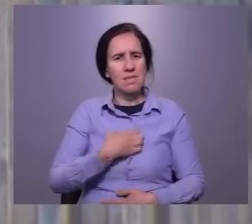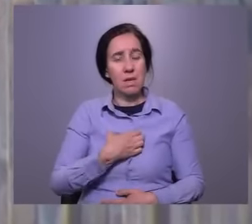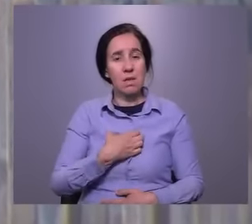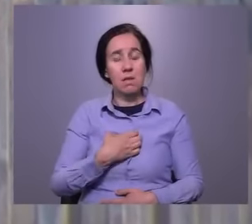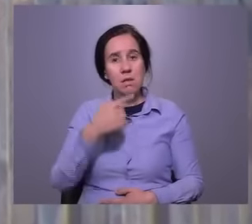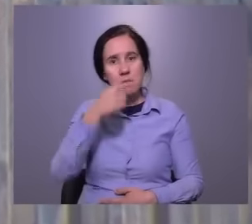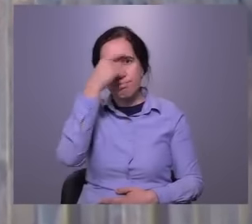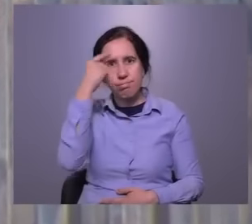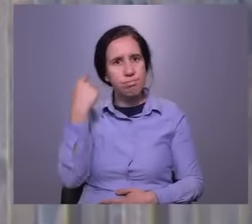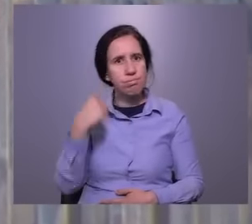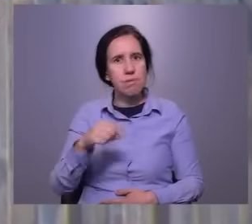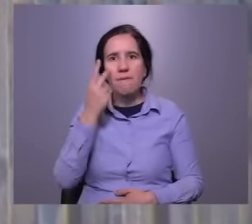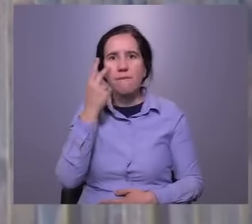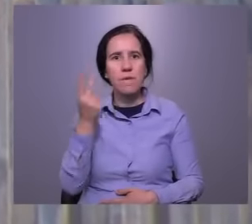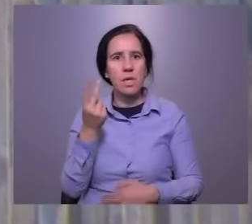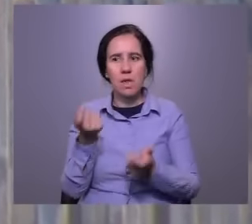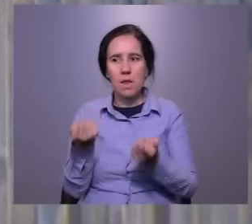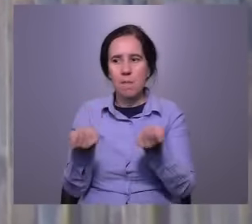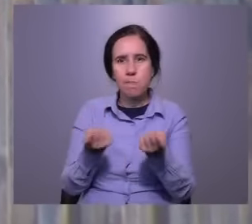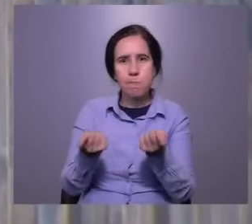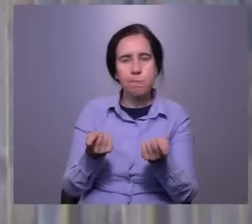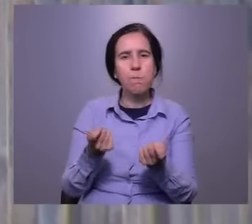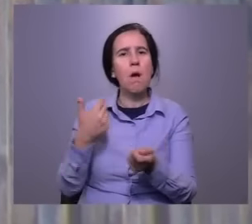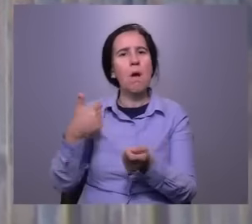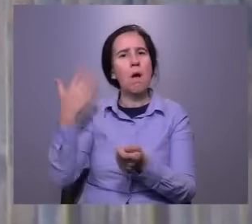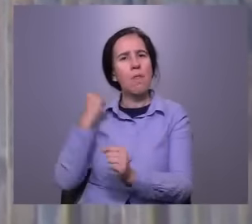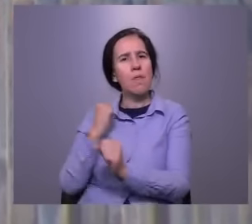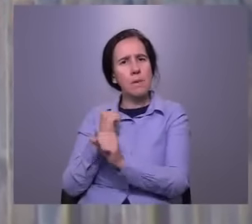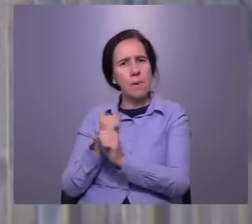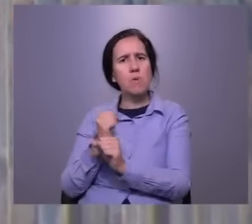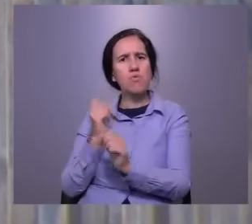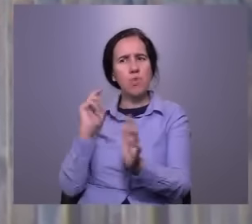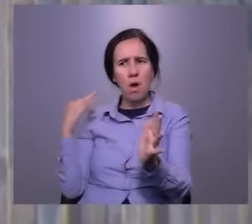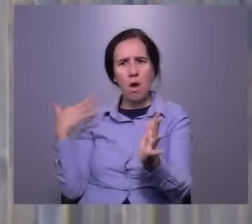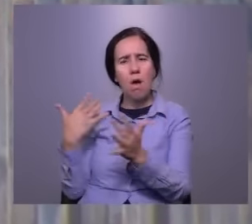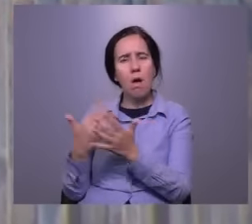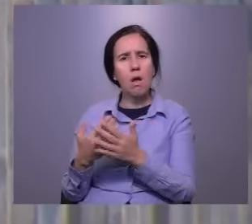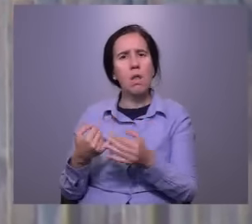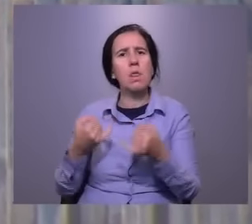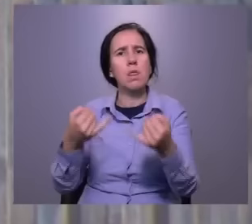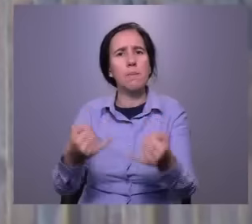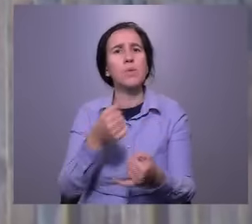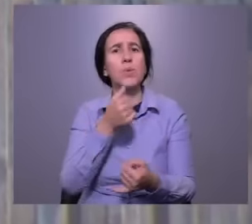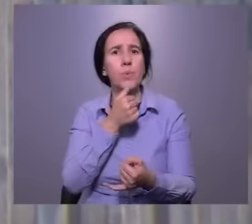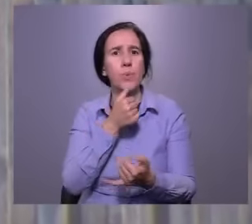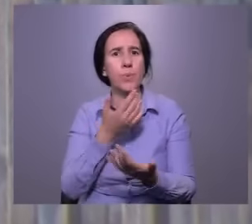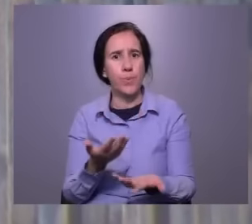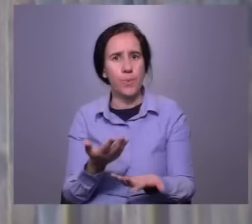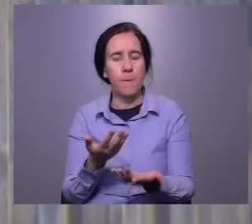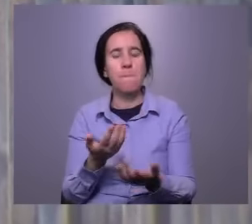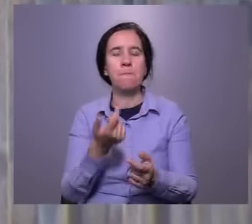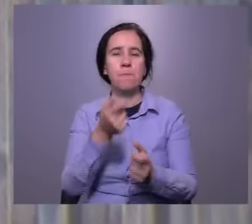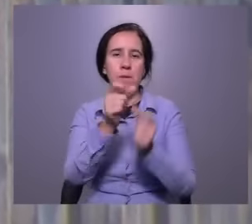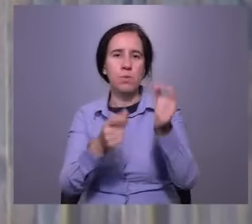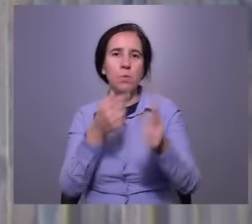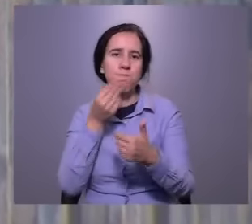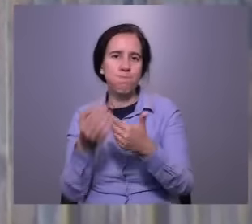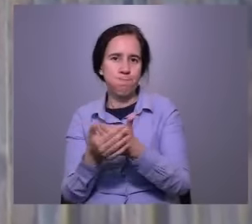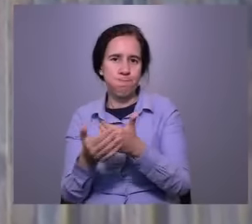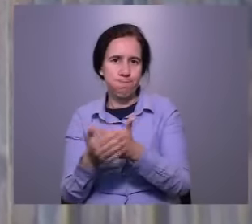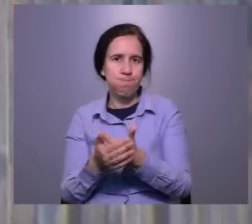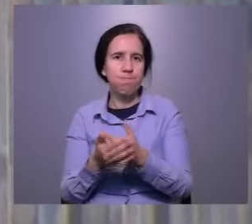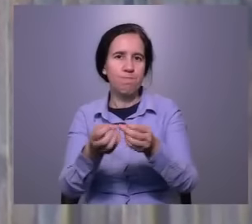facto, são tantos os idosos que se sentem abandonados e sós. São muitos os idosos que vivem com